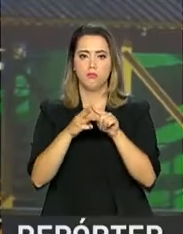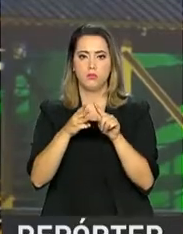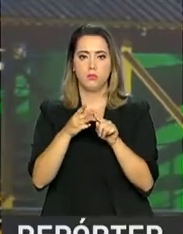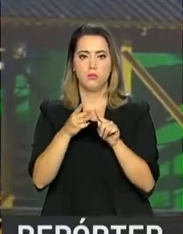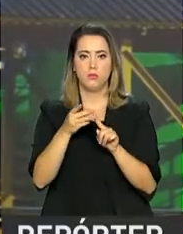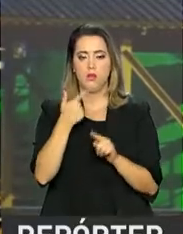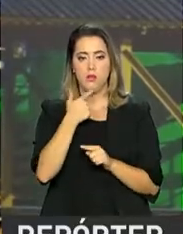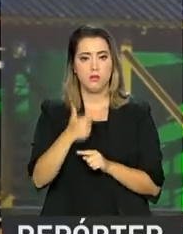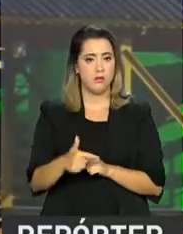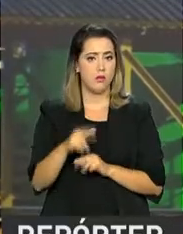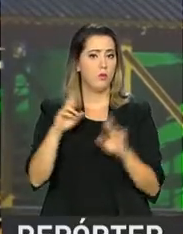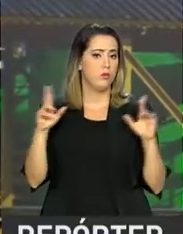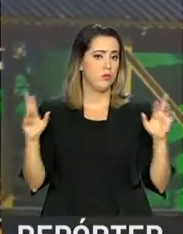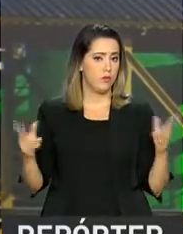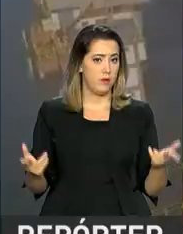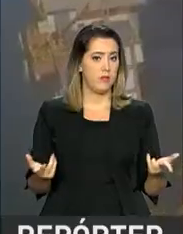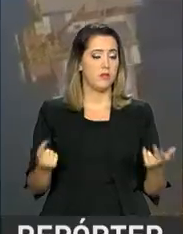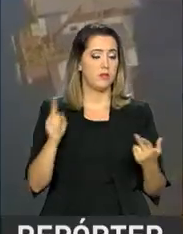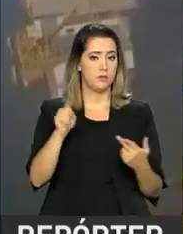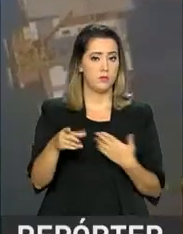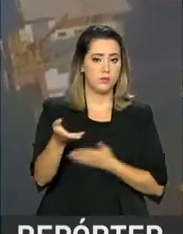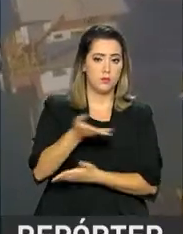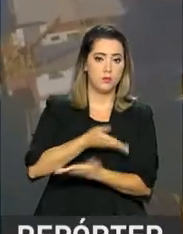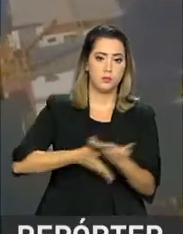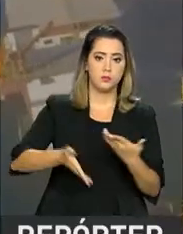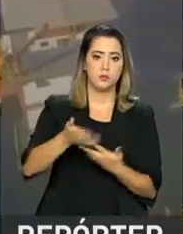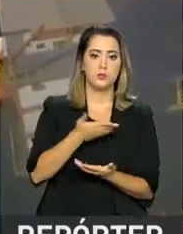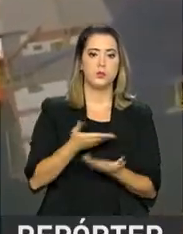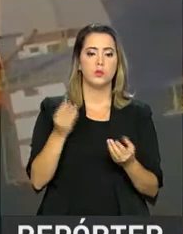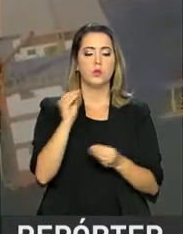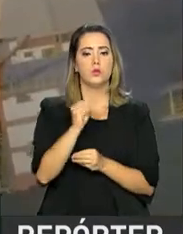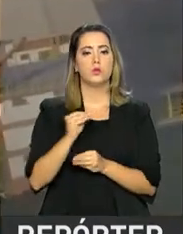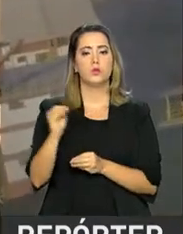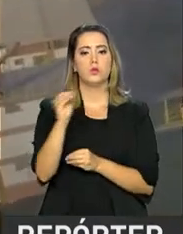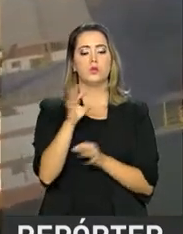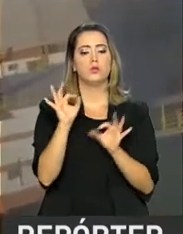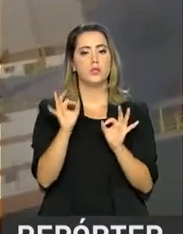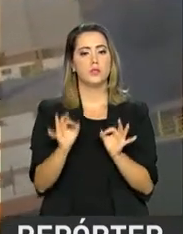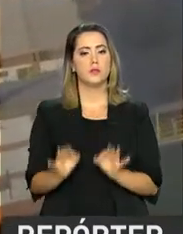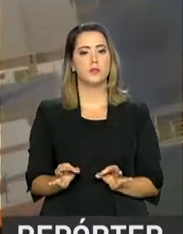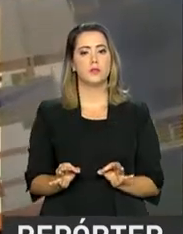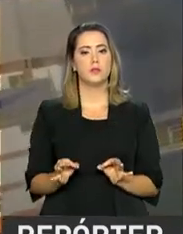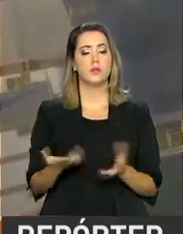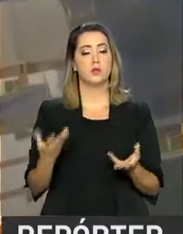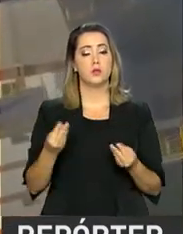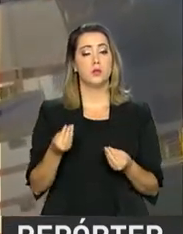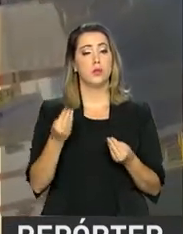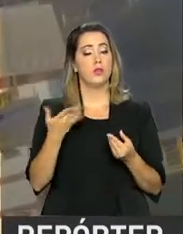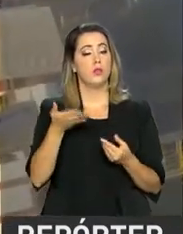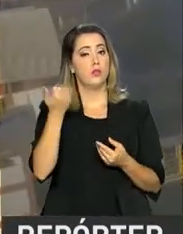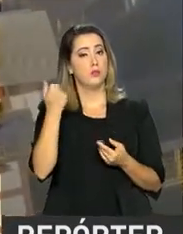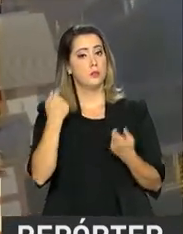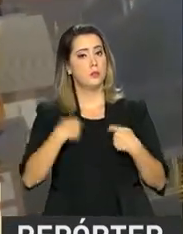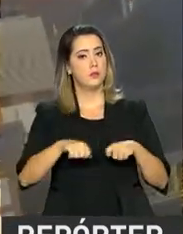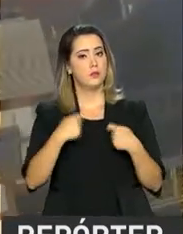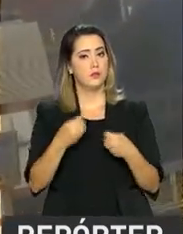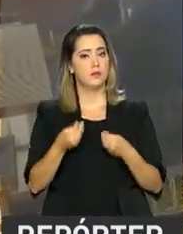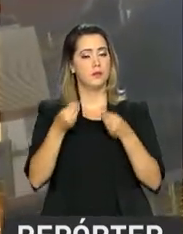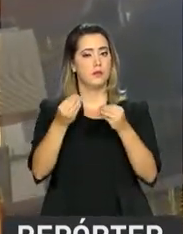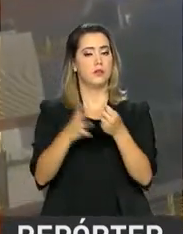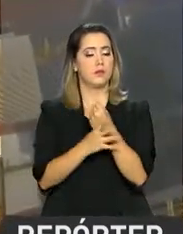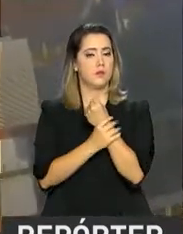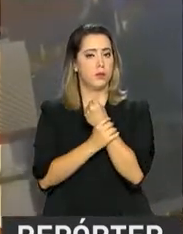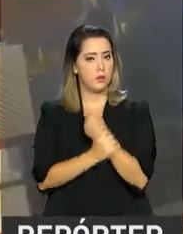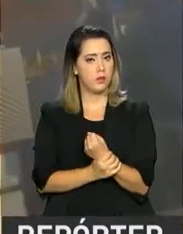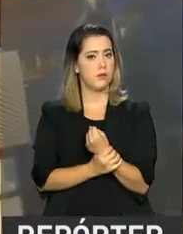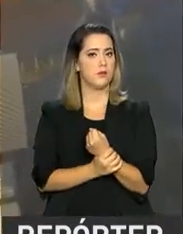da do setor decorre de um atendimento adequado a demandas que eram importantes para garantir segurança